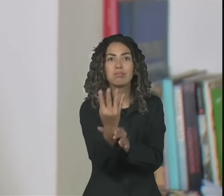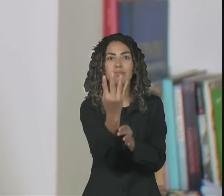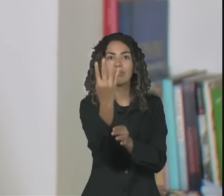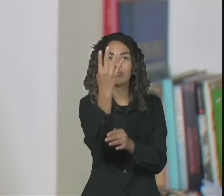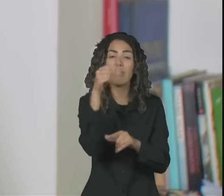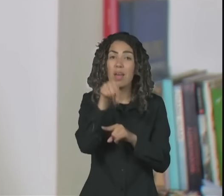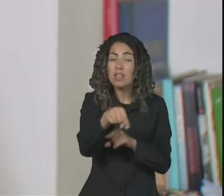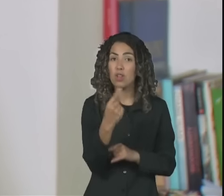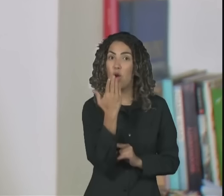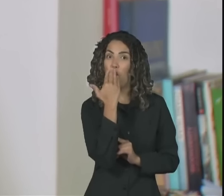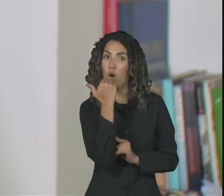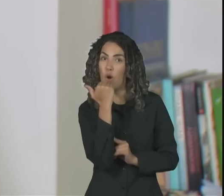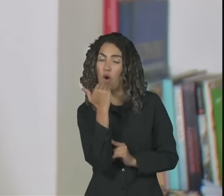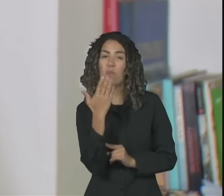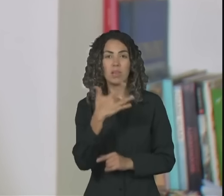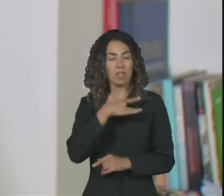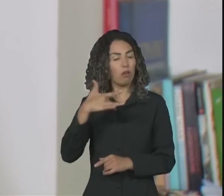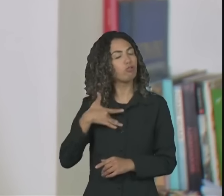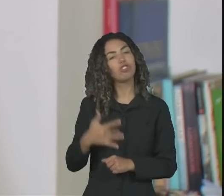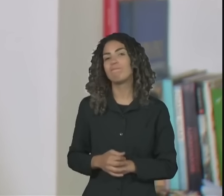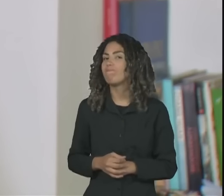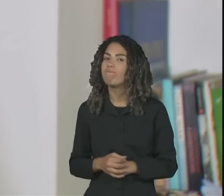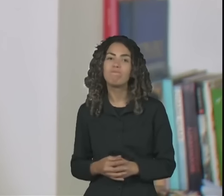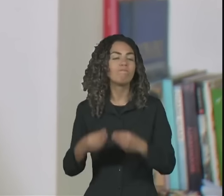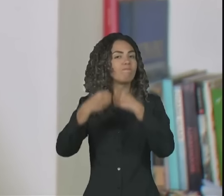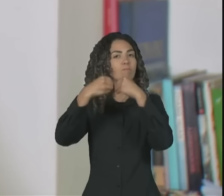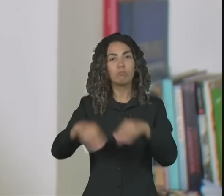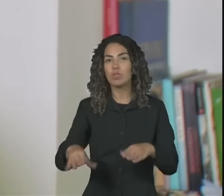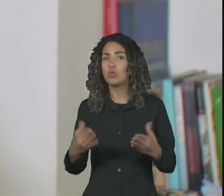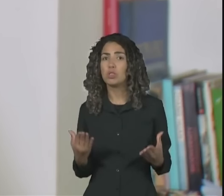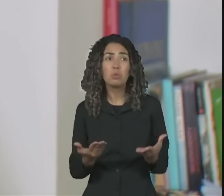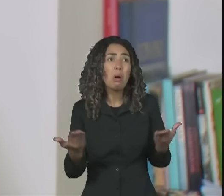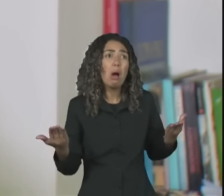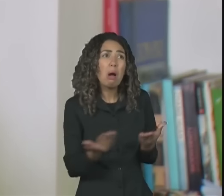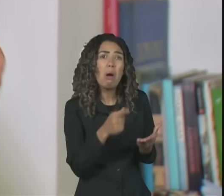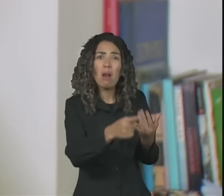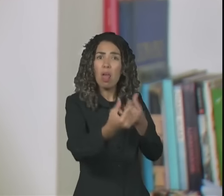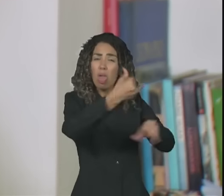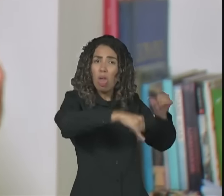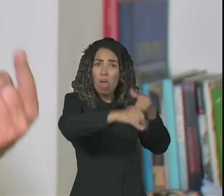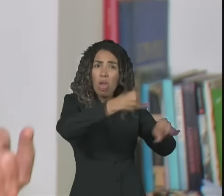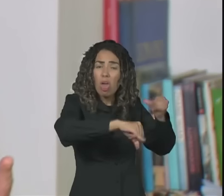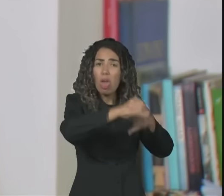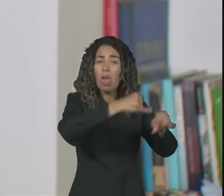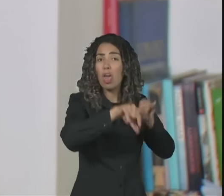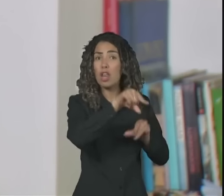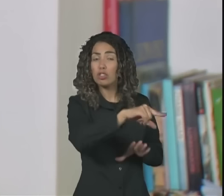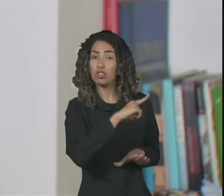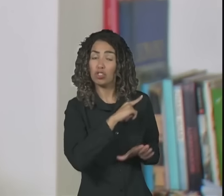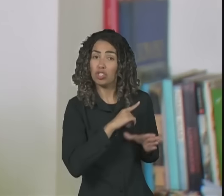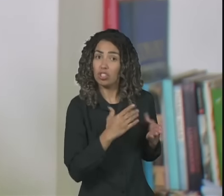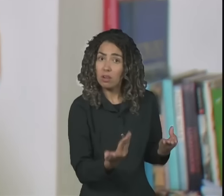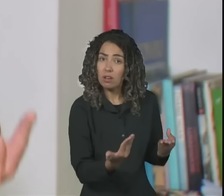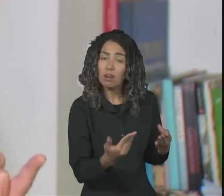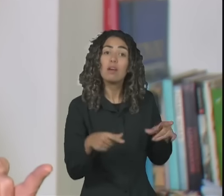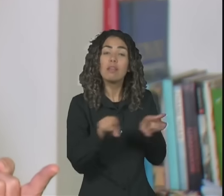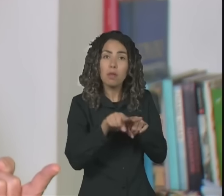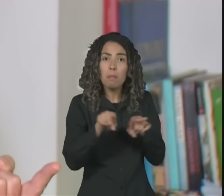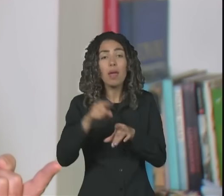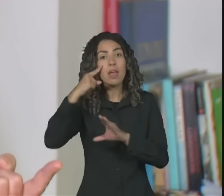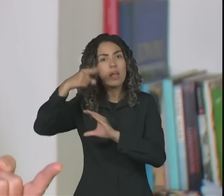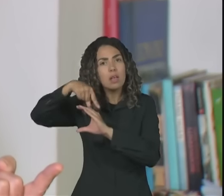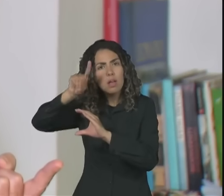Avançam os ultraprocessados, ao mesmo tempo avança os movimentos de cientistas e da sociedade civil